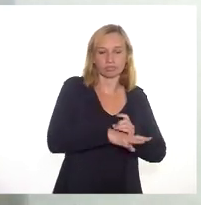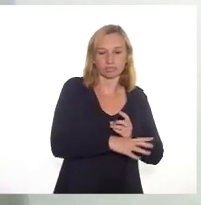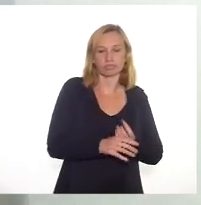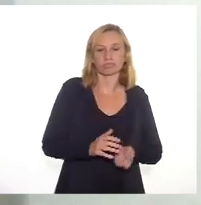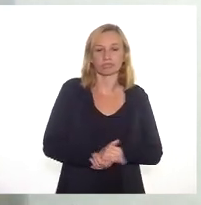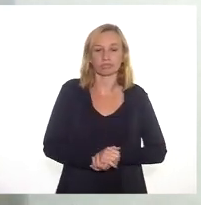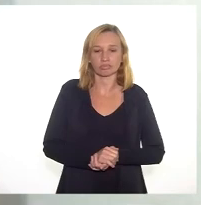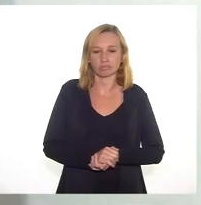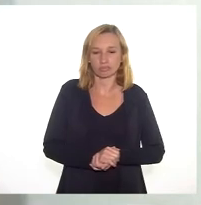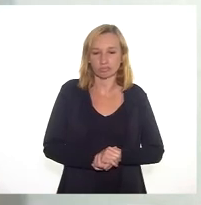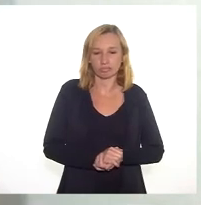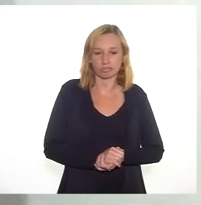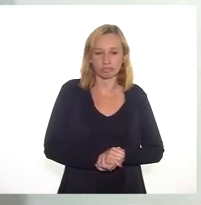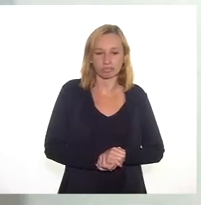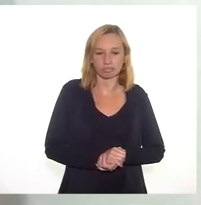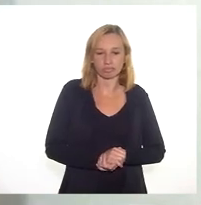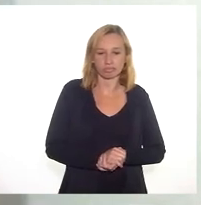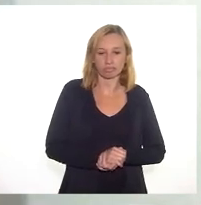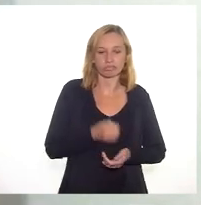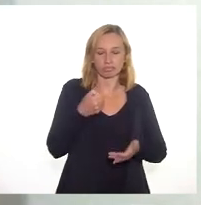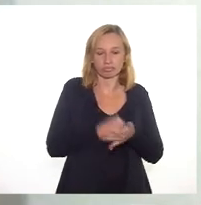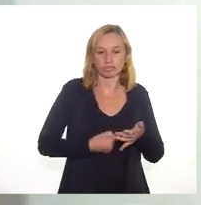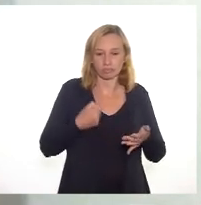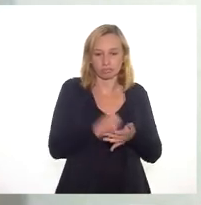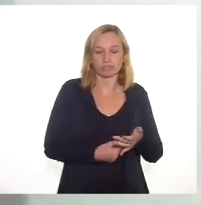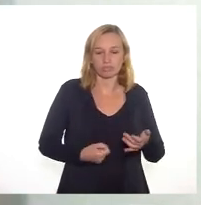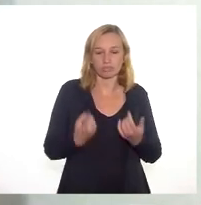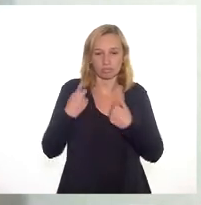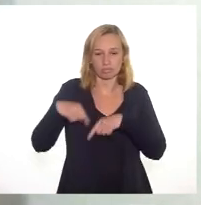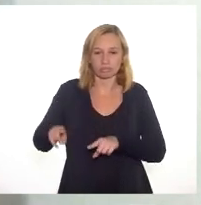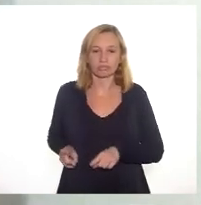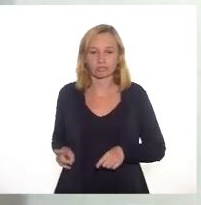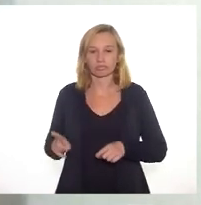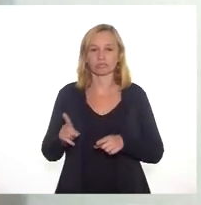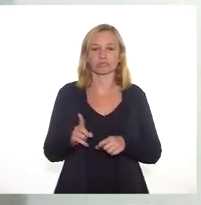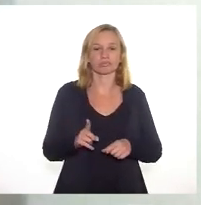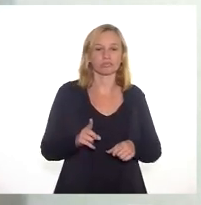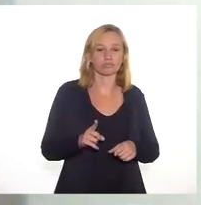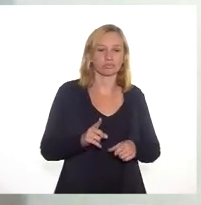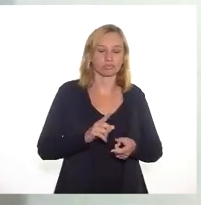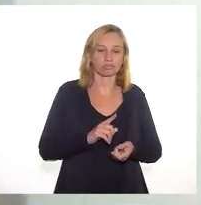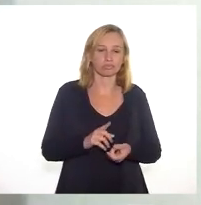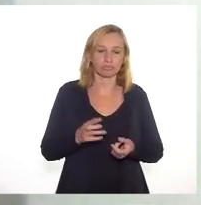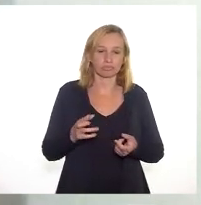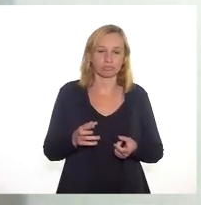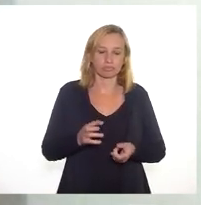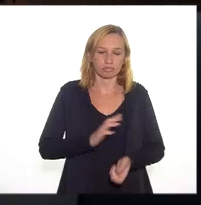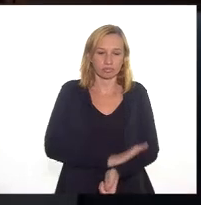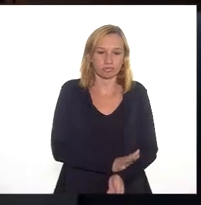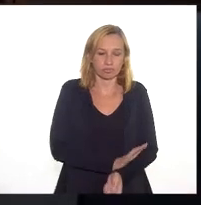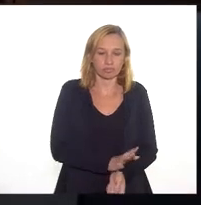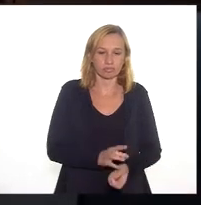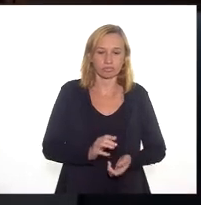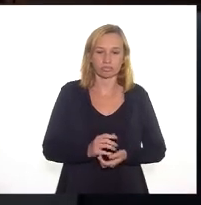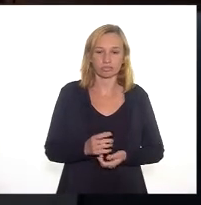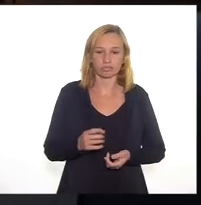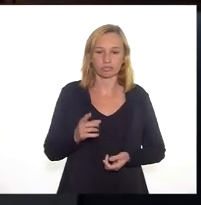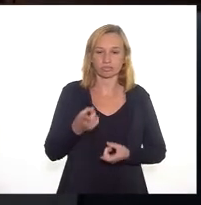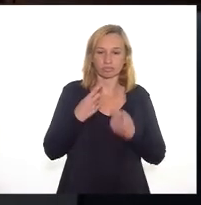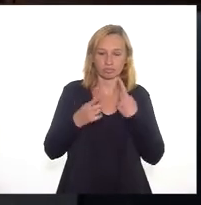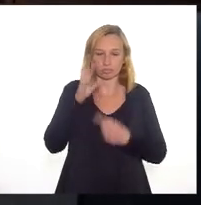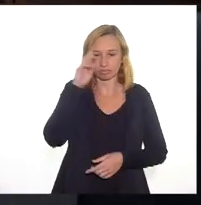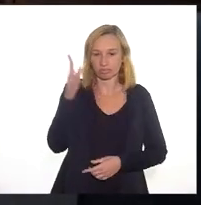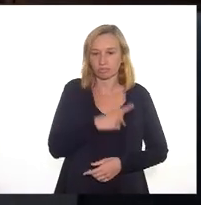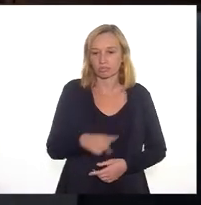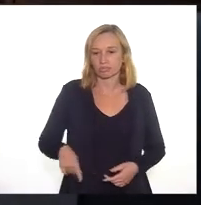Abril Verde é parte dessa luta contra o racismo religioso na nossa sociedade. Para discutir, presidente.